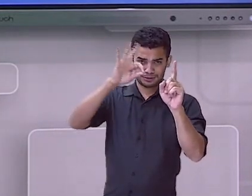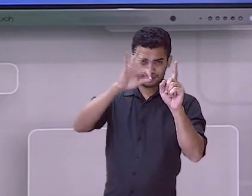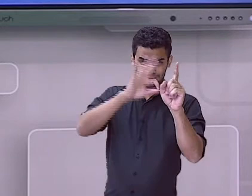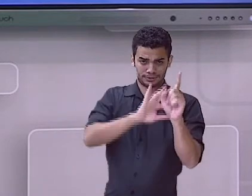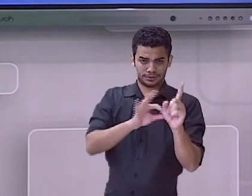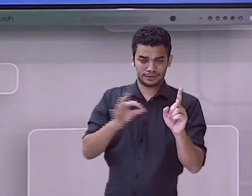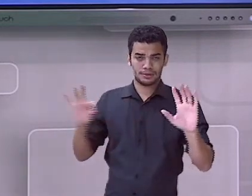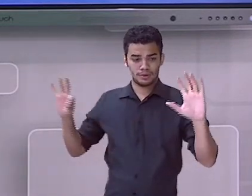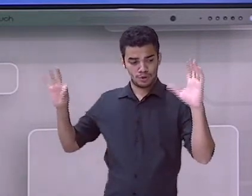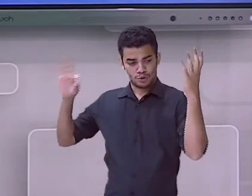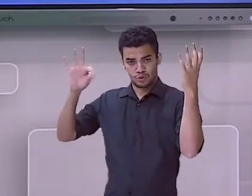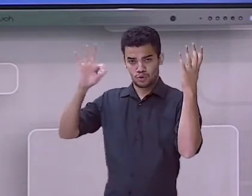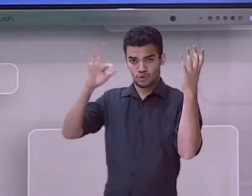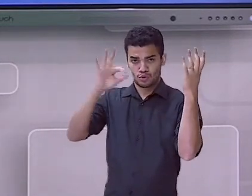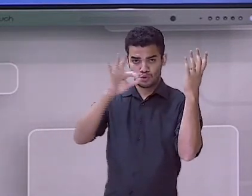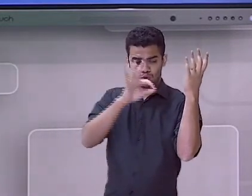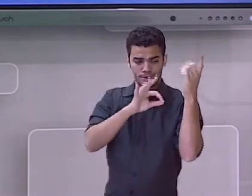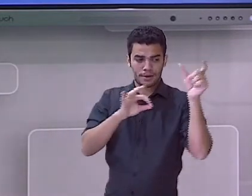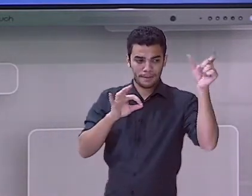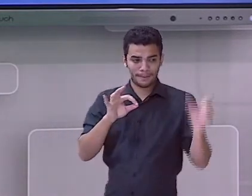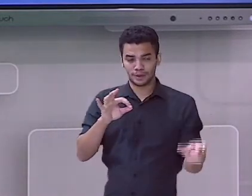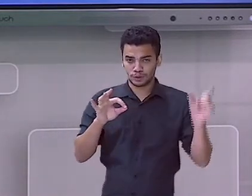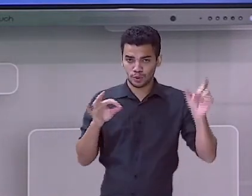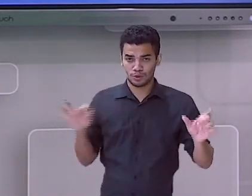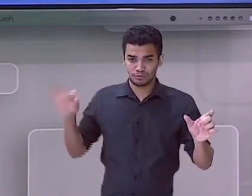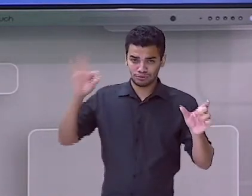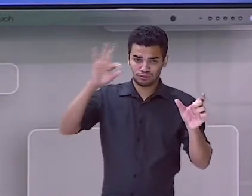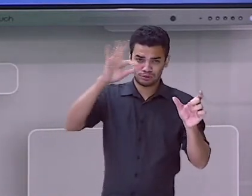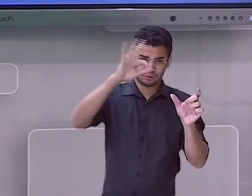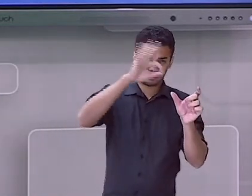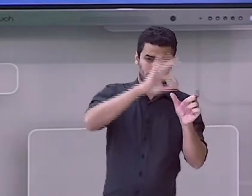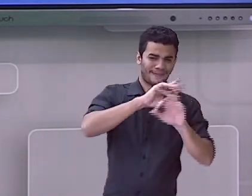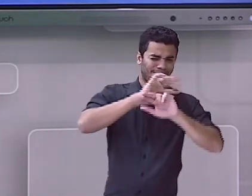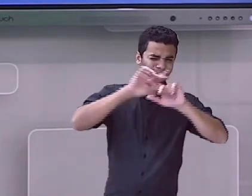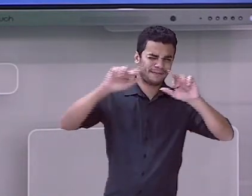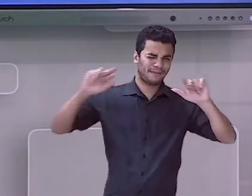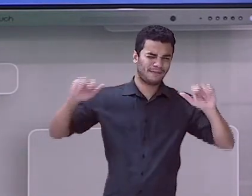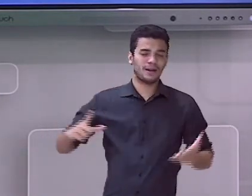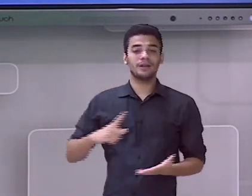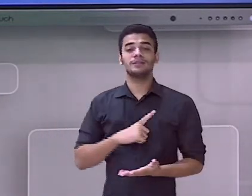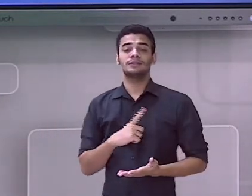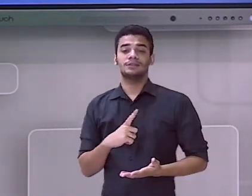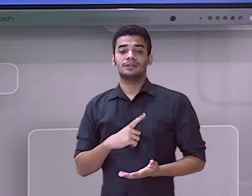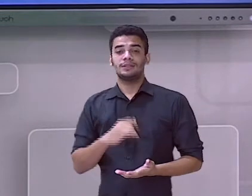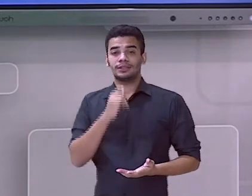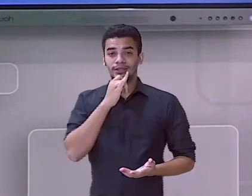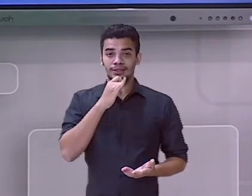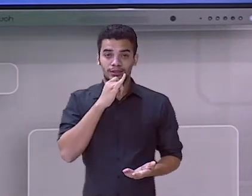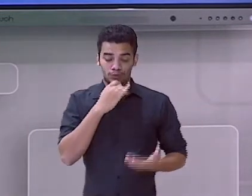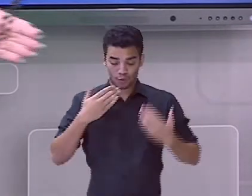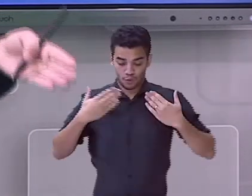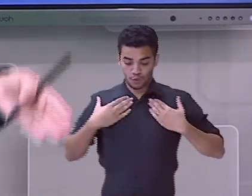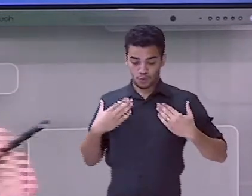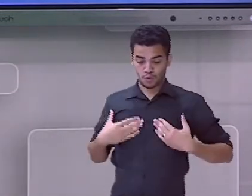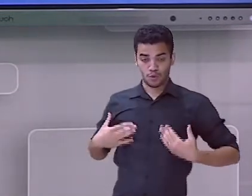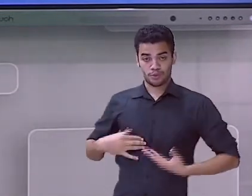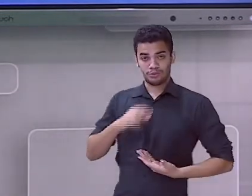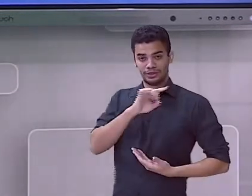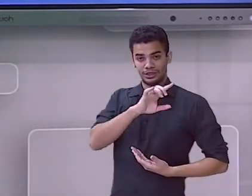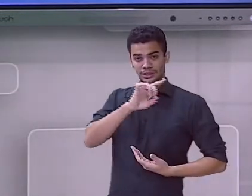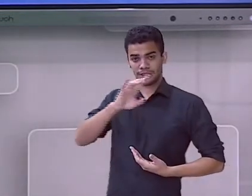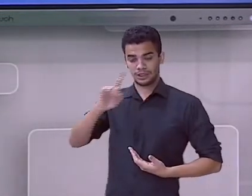Eles também vão ter esqueleto quitinoso, o corpo também vai ser dividido em